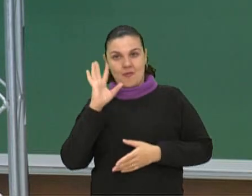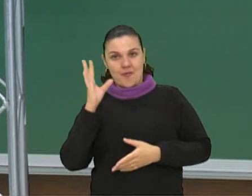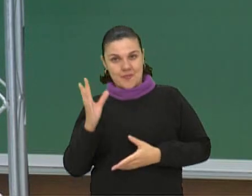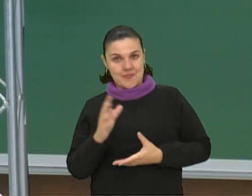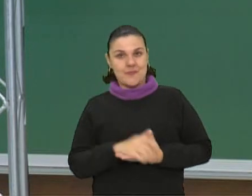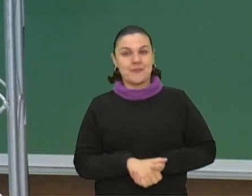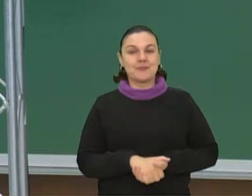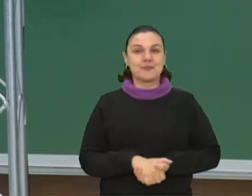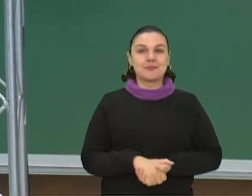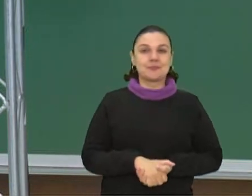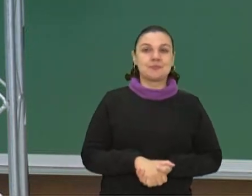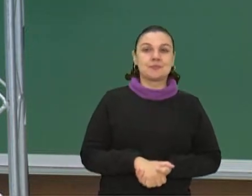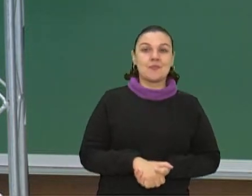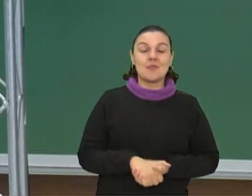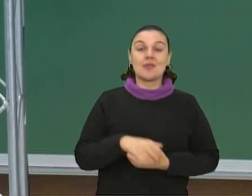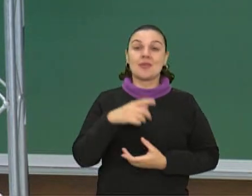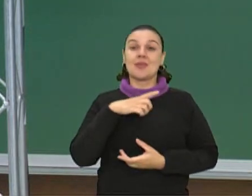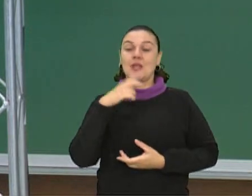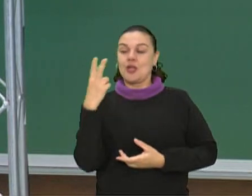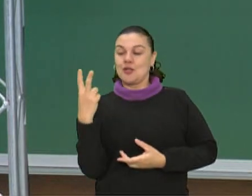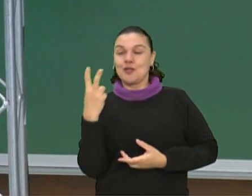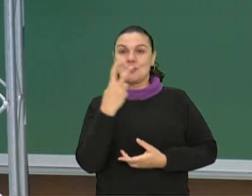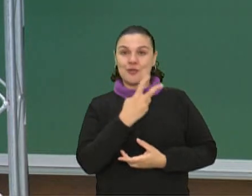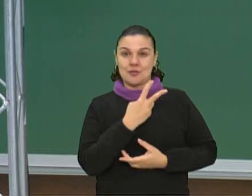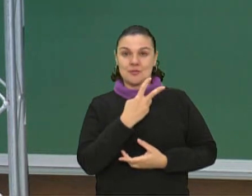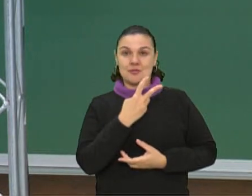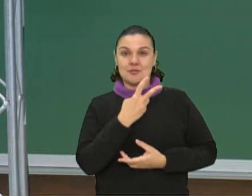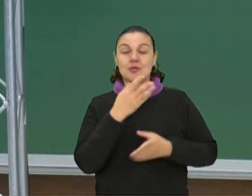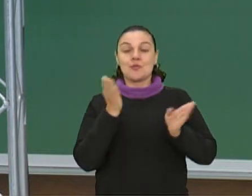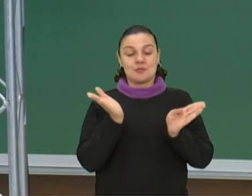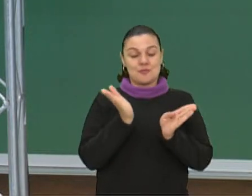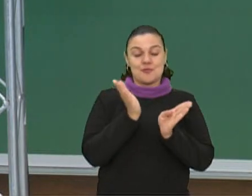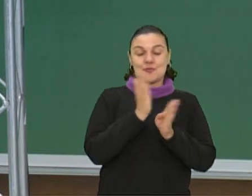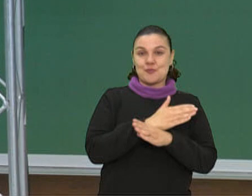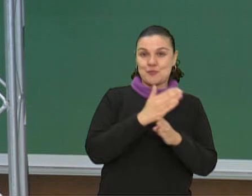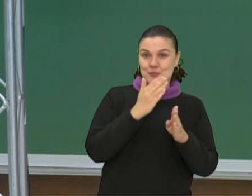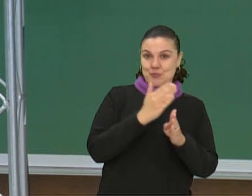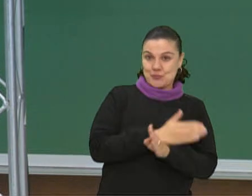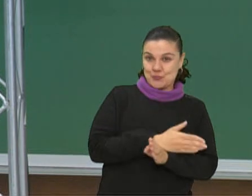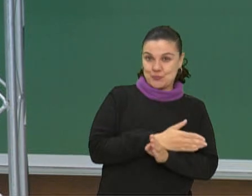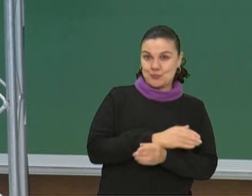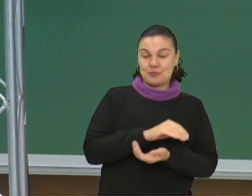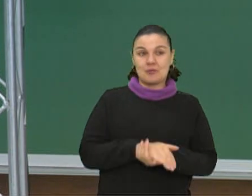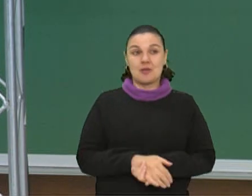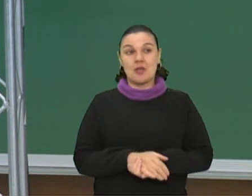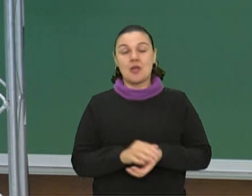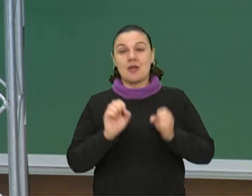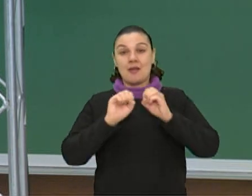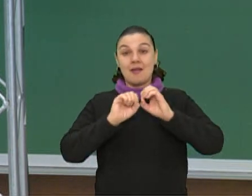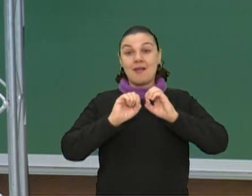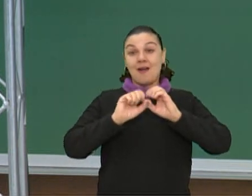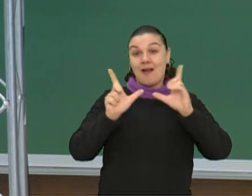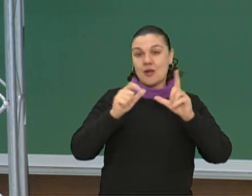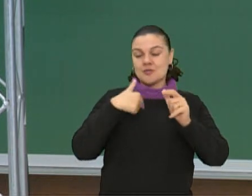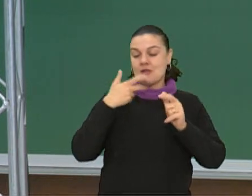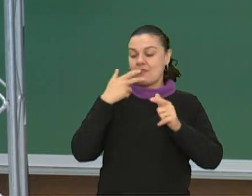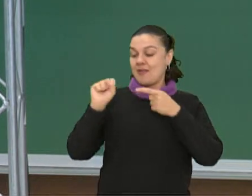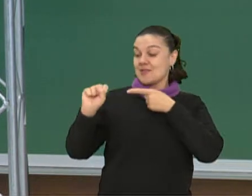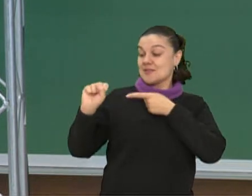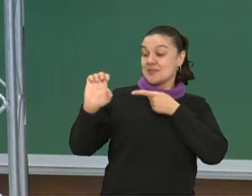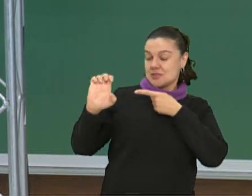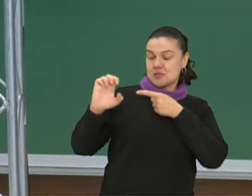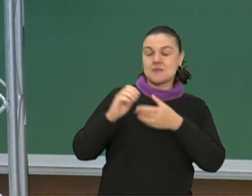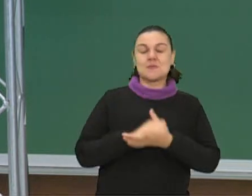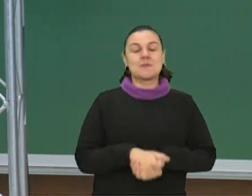ocorridos. Então, nós temos dois modos, o subjuntivo, que percebemos claramente quando ela fala se eu não te amasse